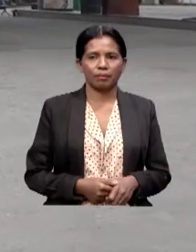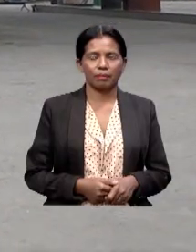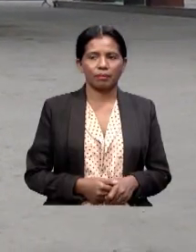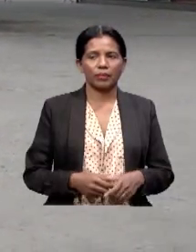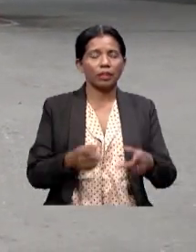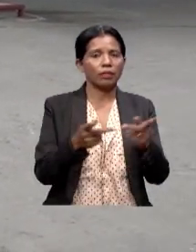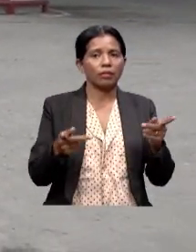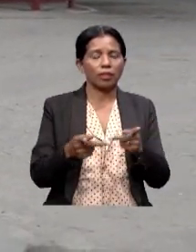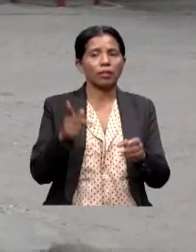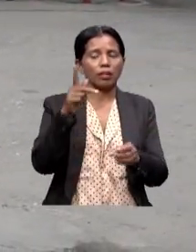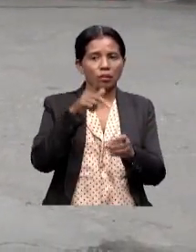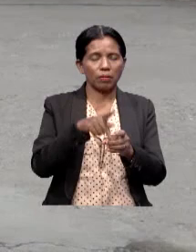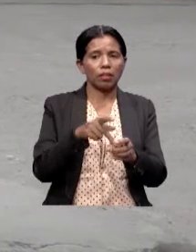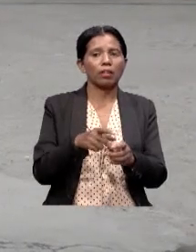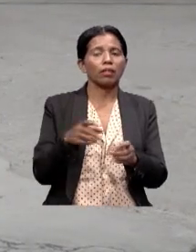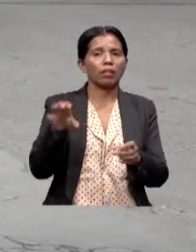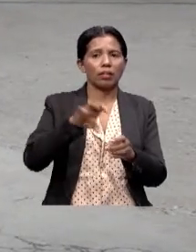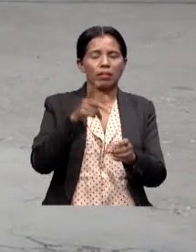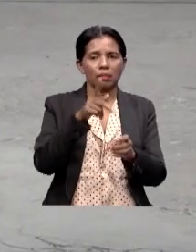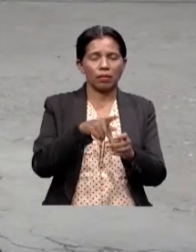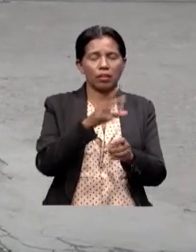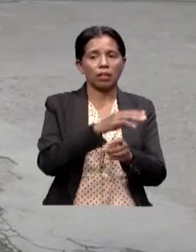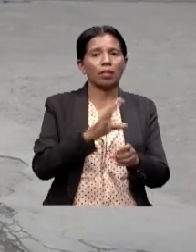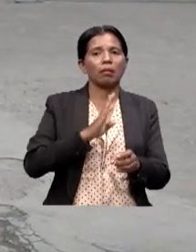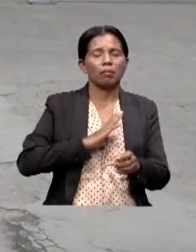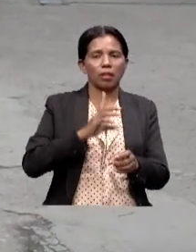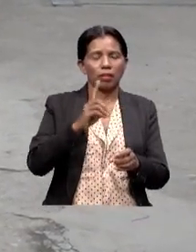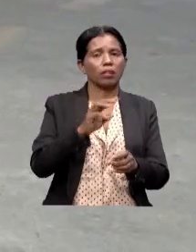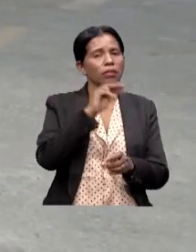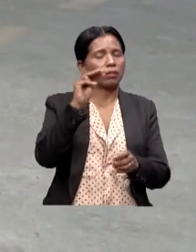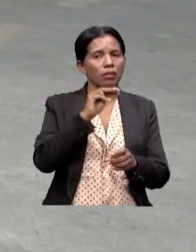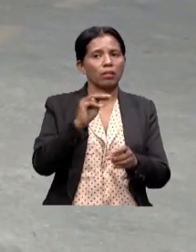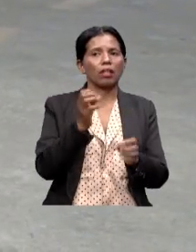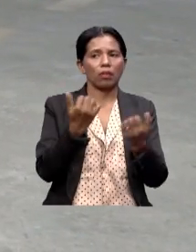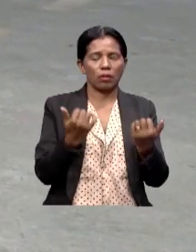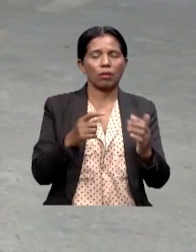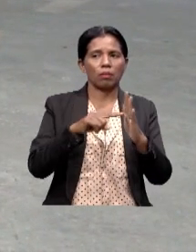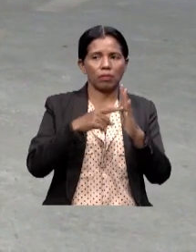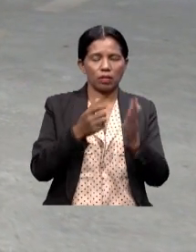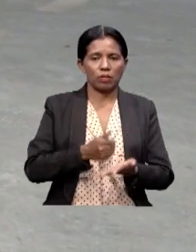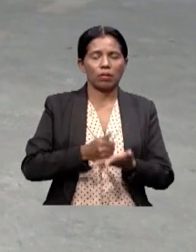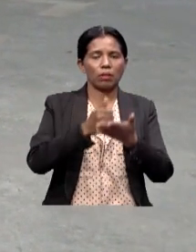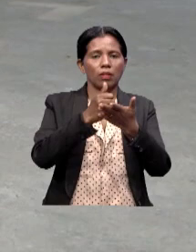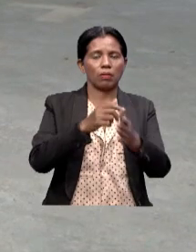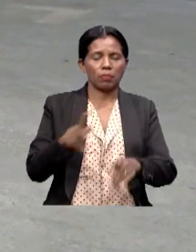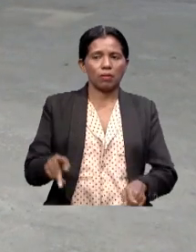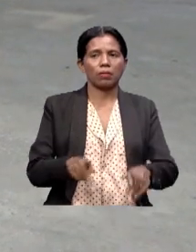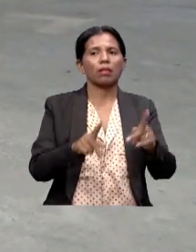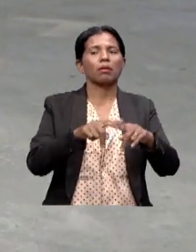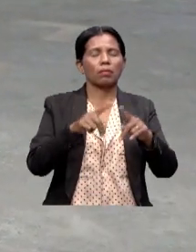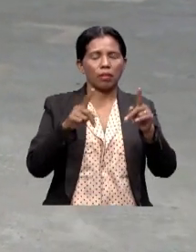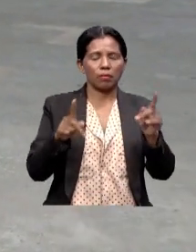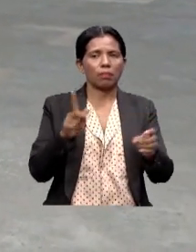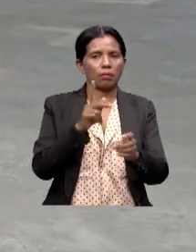Posto de abastecimento de combustível Iha Arekuluhung na Balidi, segunda ne, hahu halo atendimento para público, mas estoque